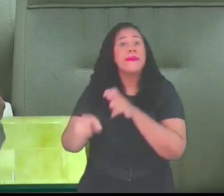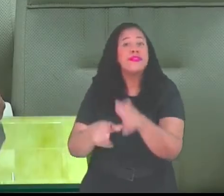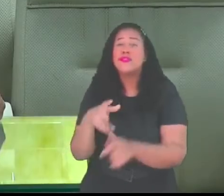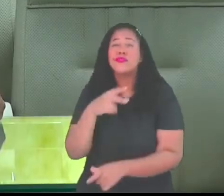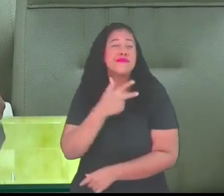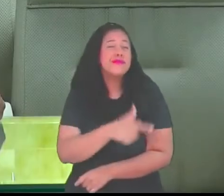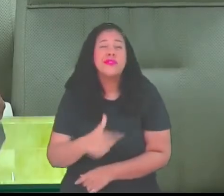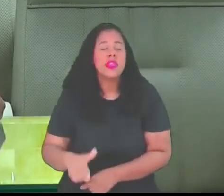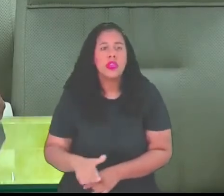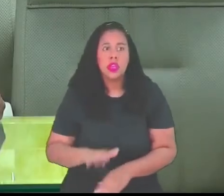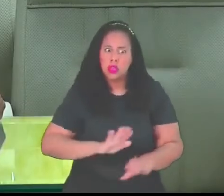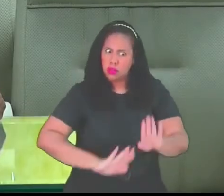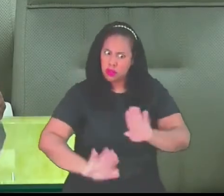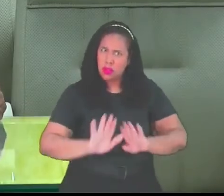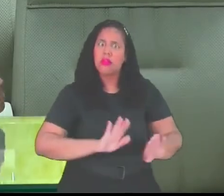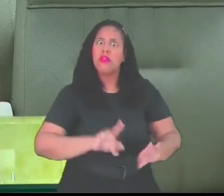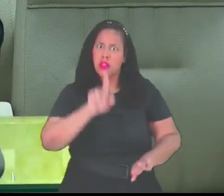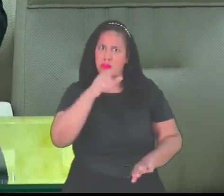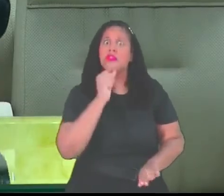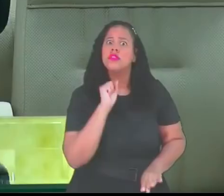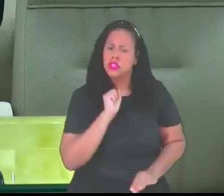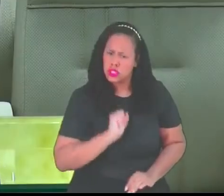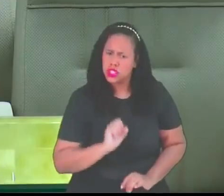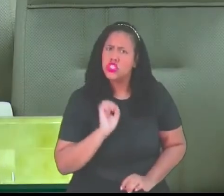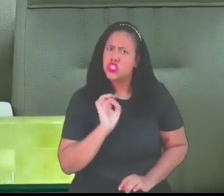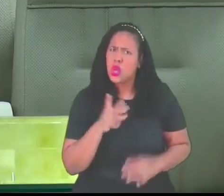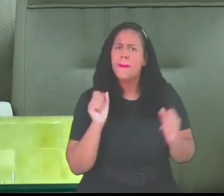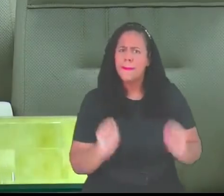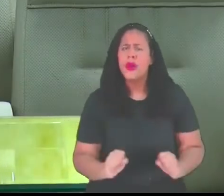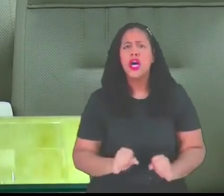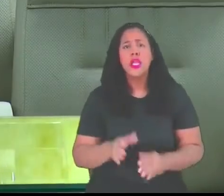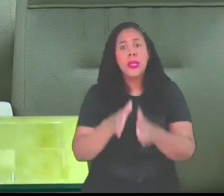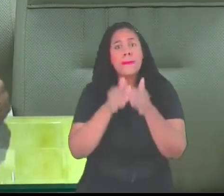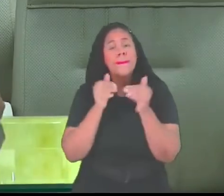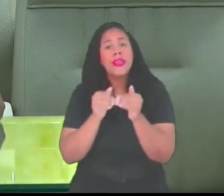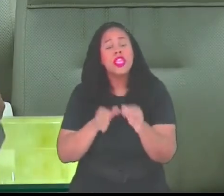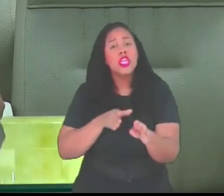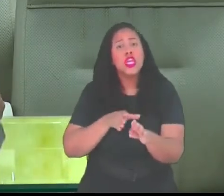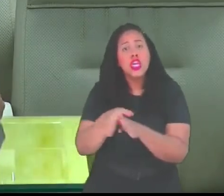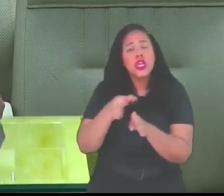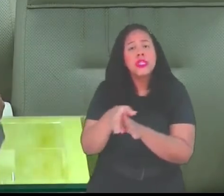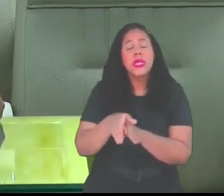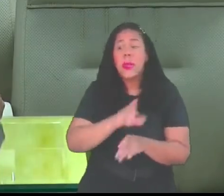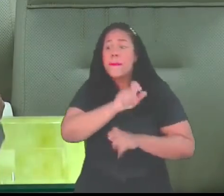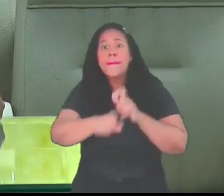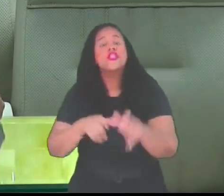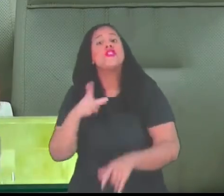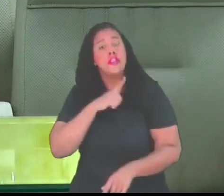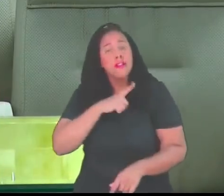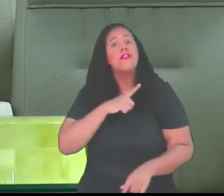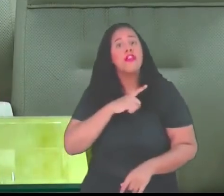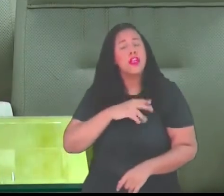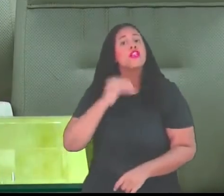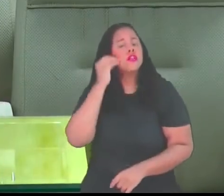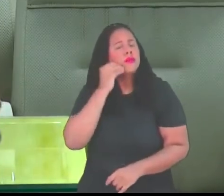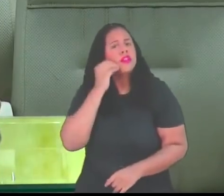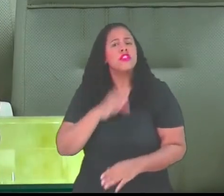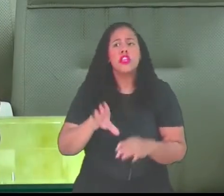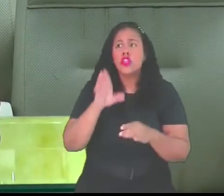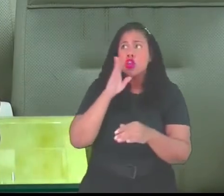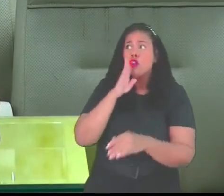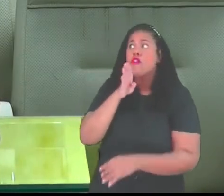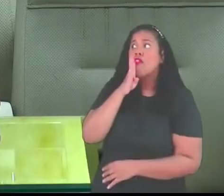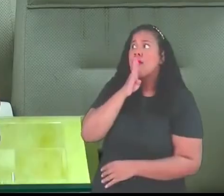Cuidado. Você só pode pedir conselhos quem tem experiência. Quem conhece a